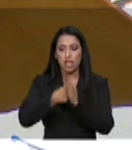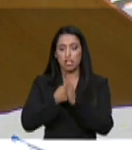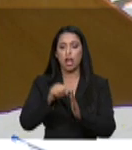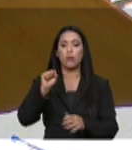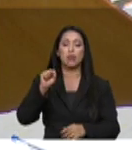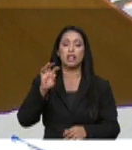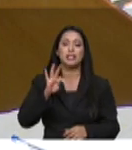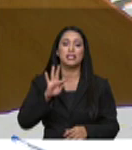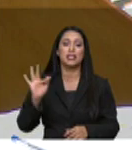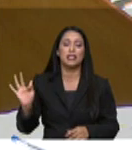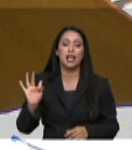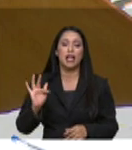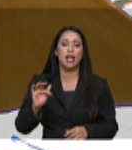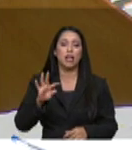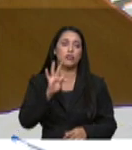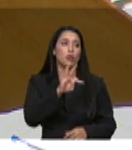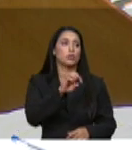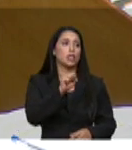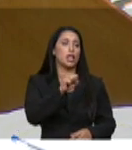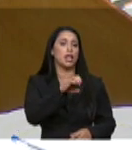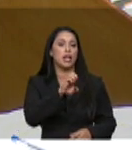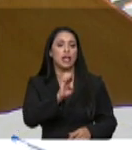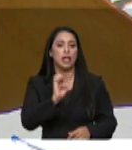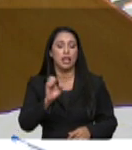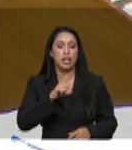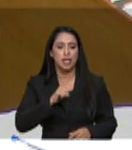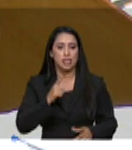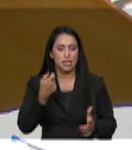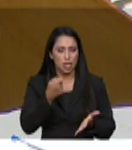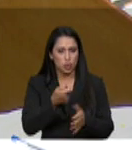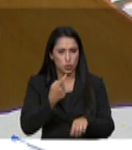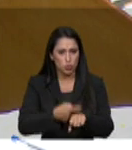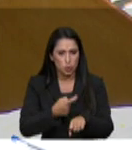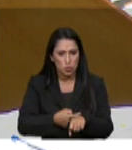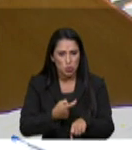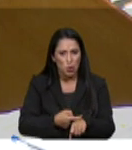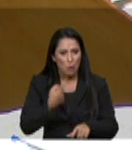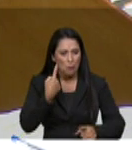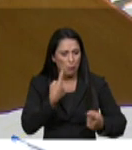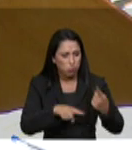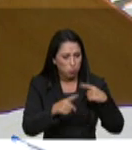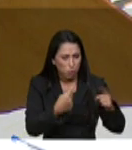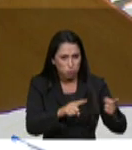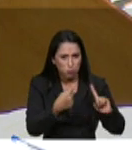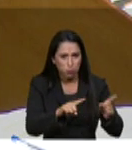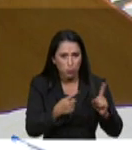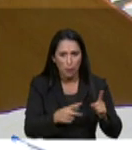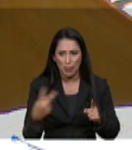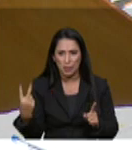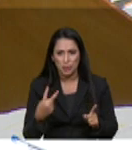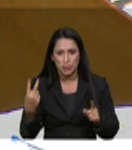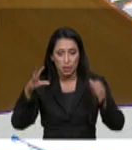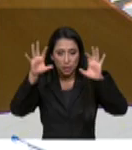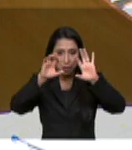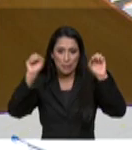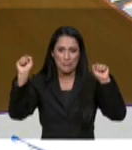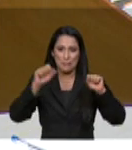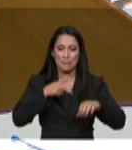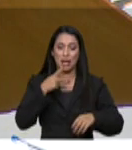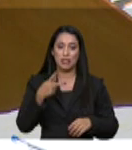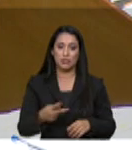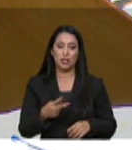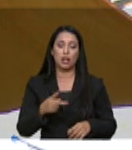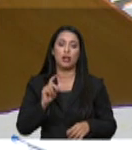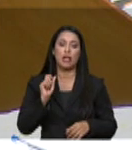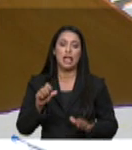Supremo Tribunal Federal ou de Tribunal Superior Eleitoral faz duras críticas sobre decisões tomadas em ambas as cores mas não é difícil qualquer afirmativa